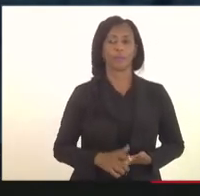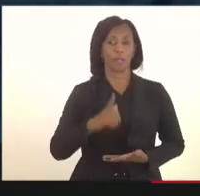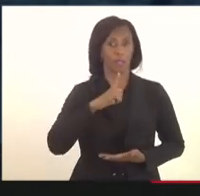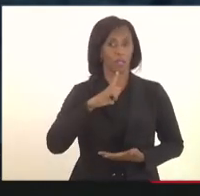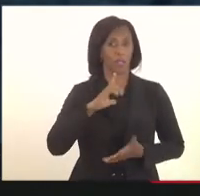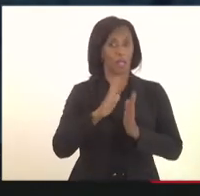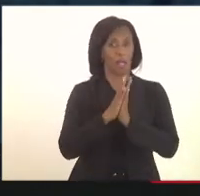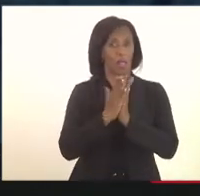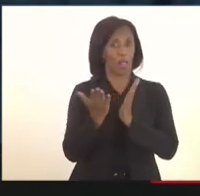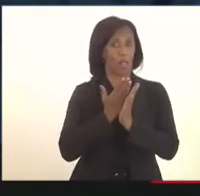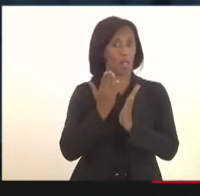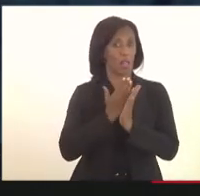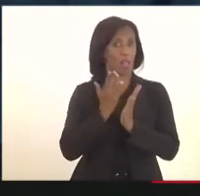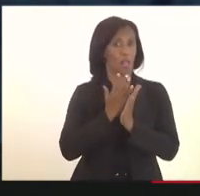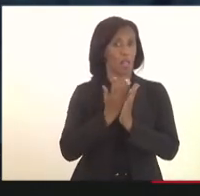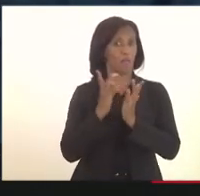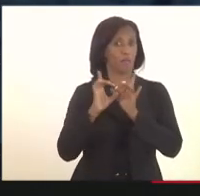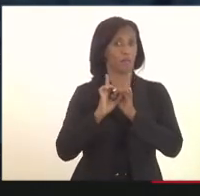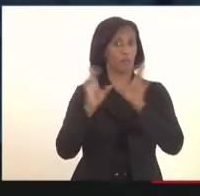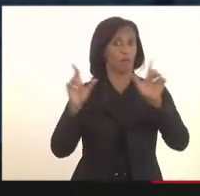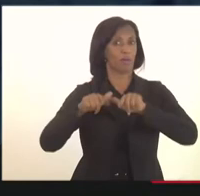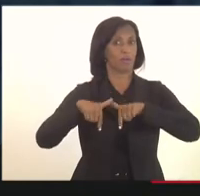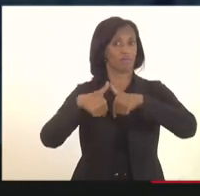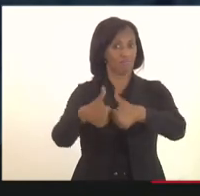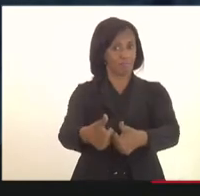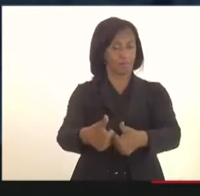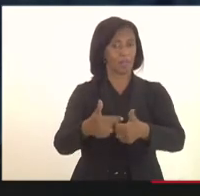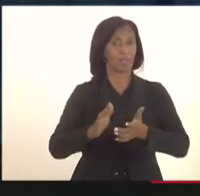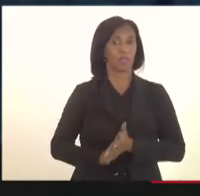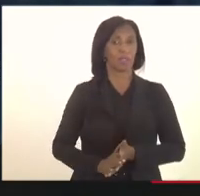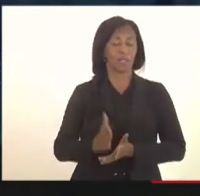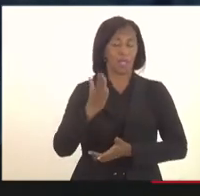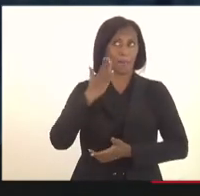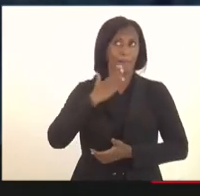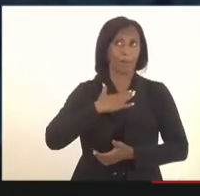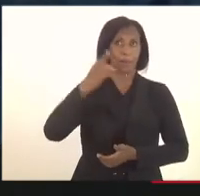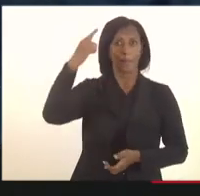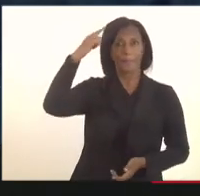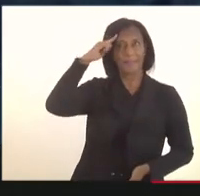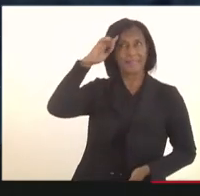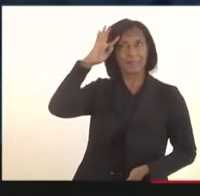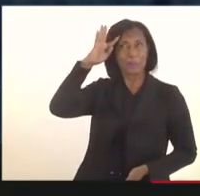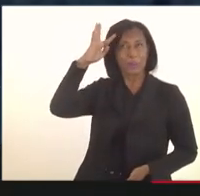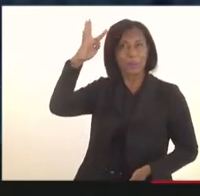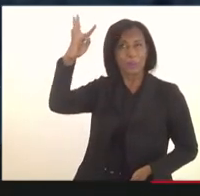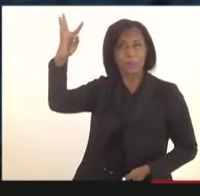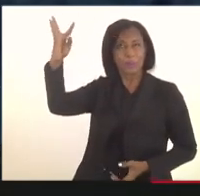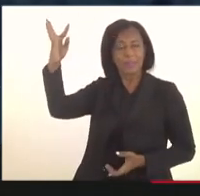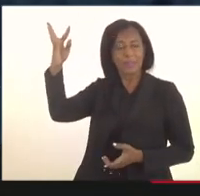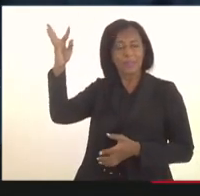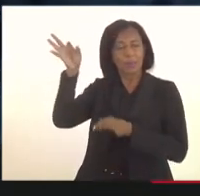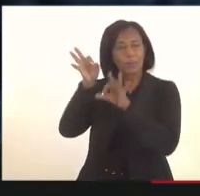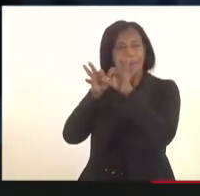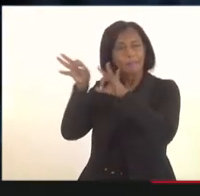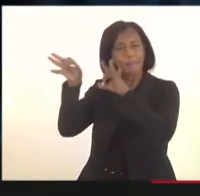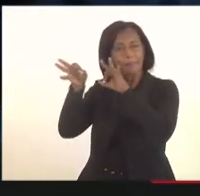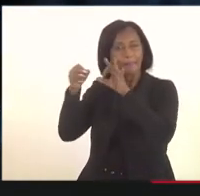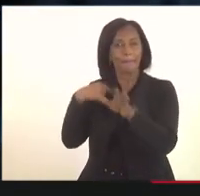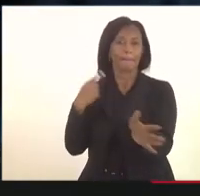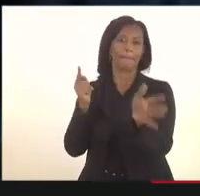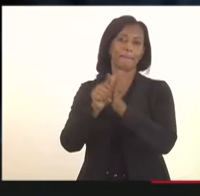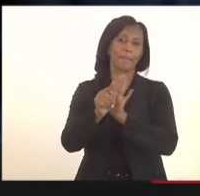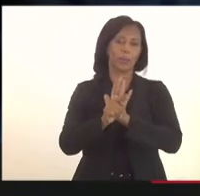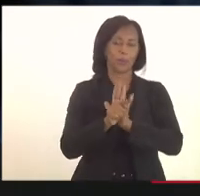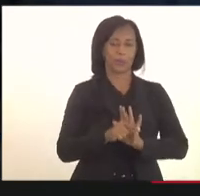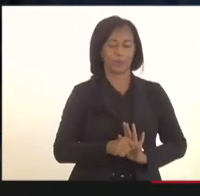Lilienthal, TVA, a Democracia em Ação, que é mais ou menos o meu pensamento e o que instrui as minhas perguntas.